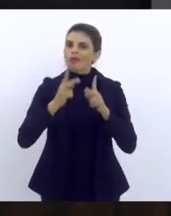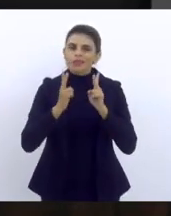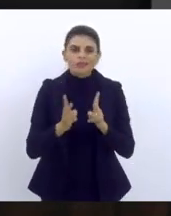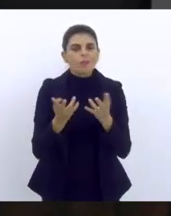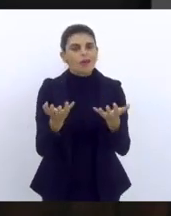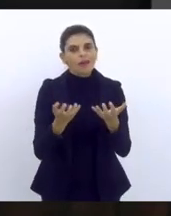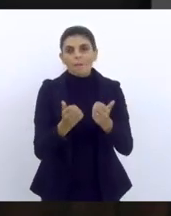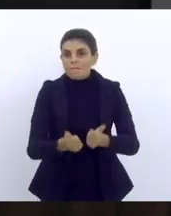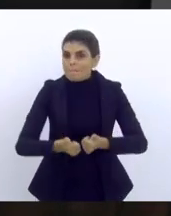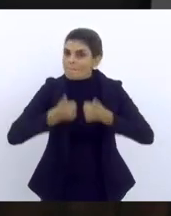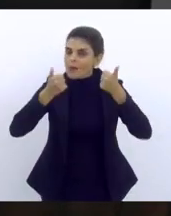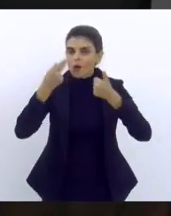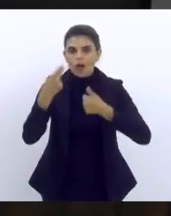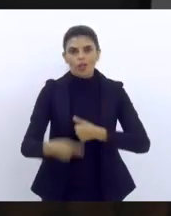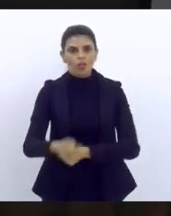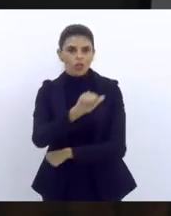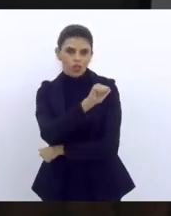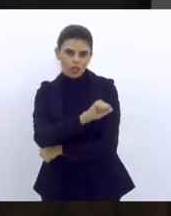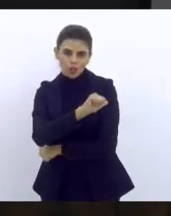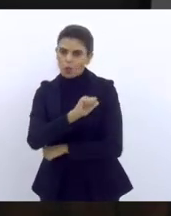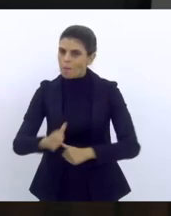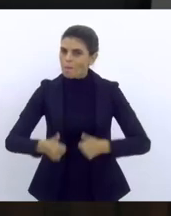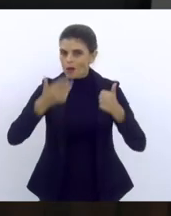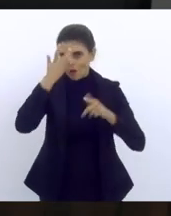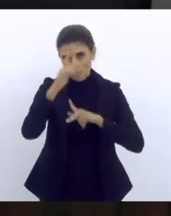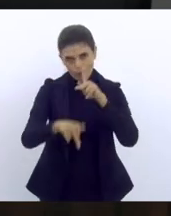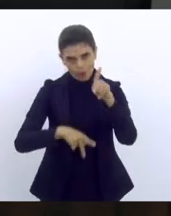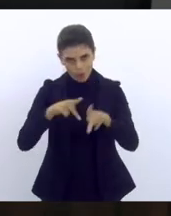bom para o nosso Estado, para a nossa população.